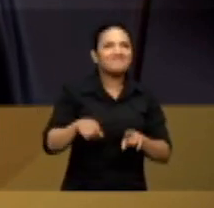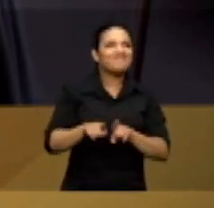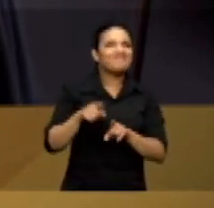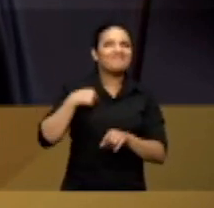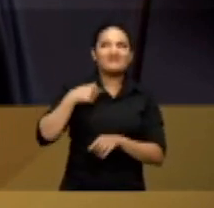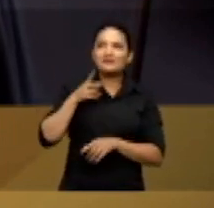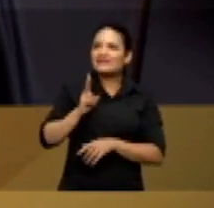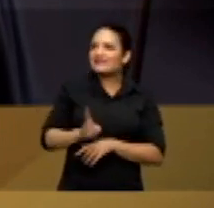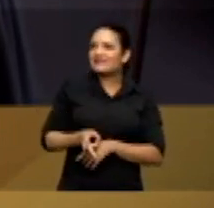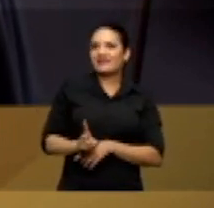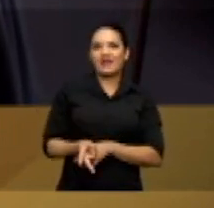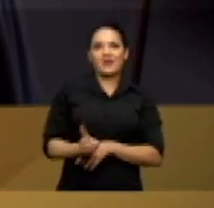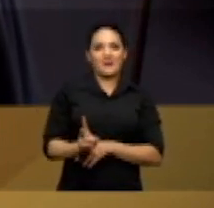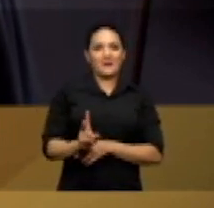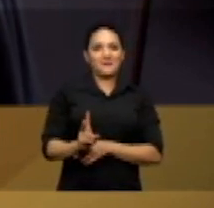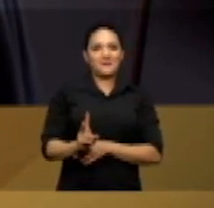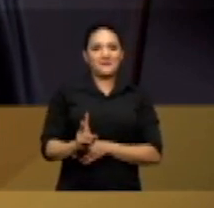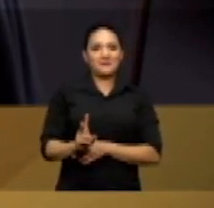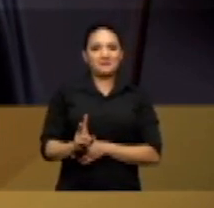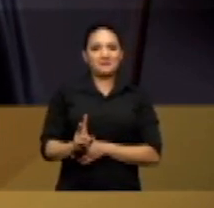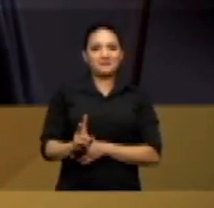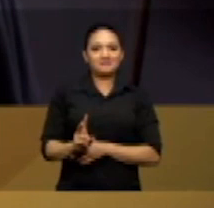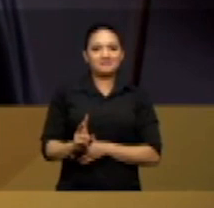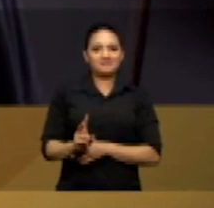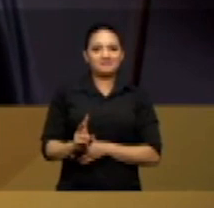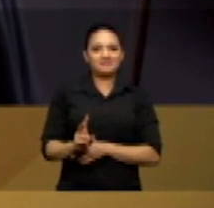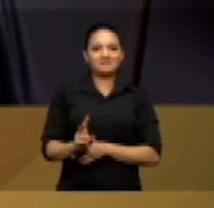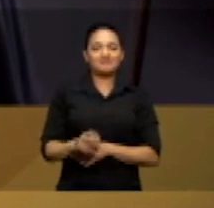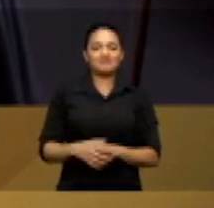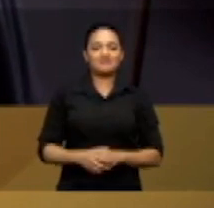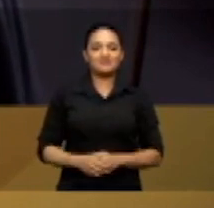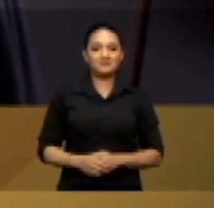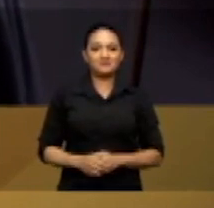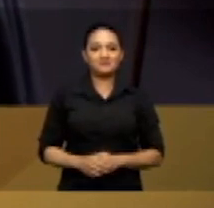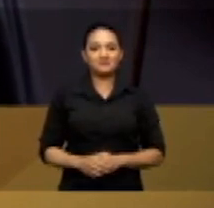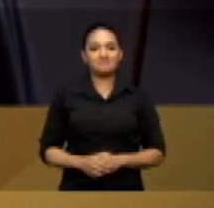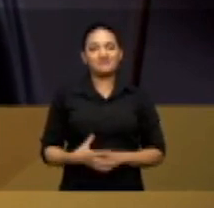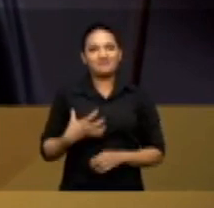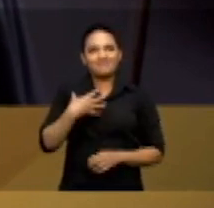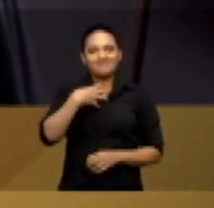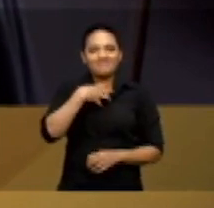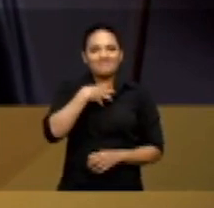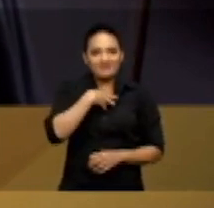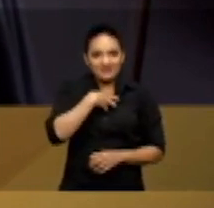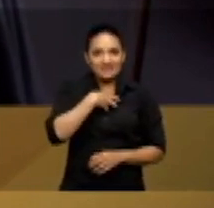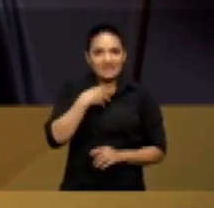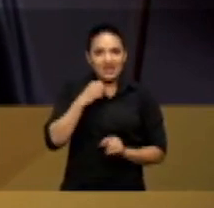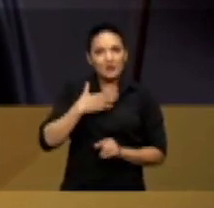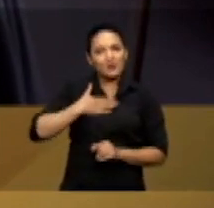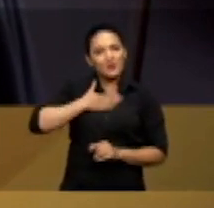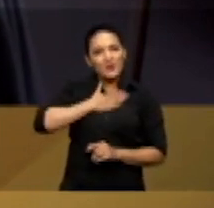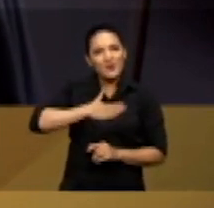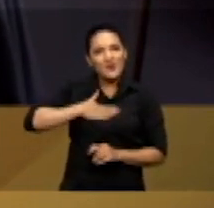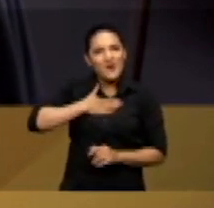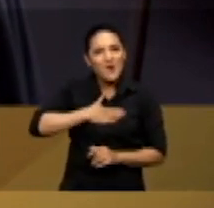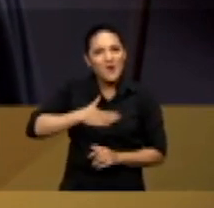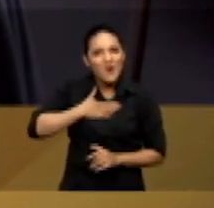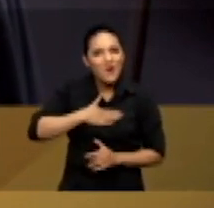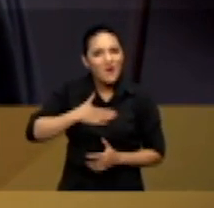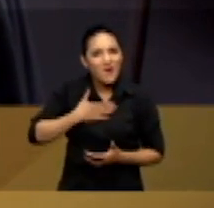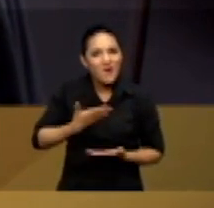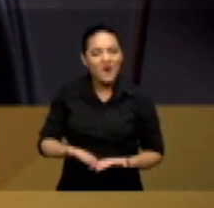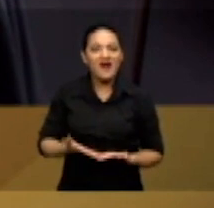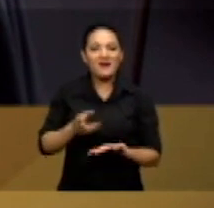maior admiração. E isso cala fundo em mim. É para mim uma honra